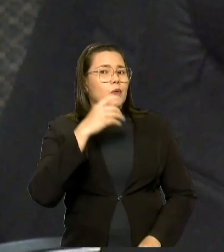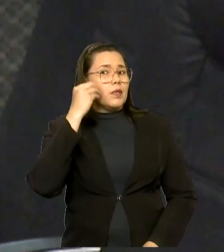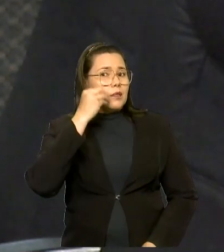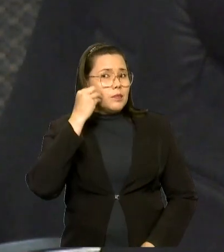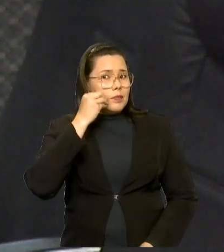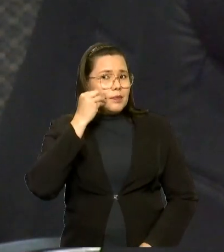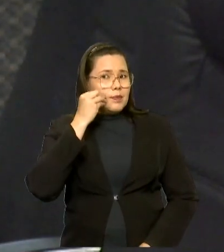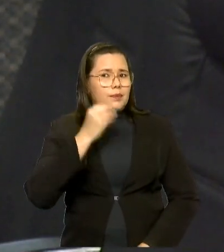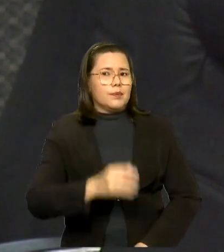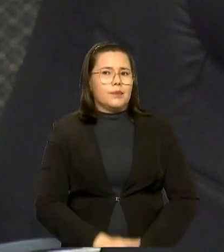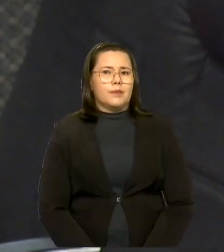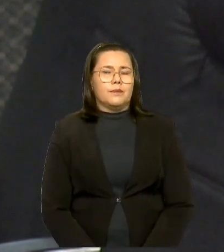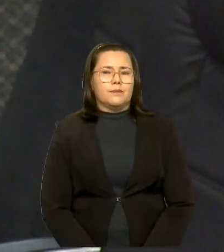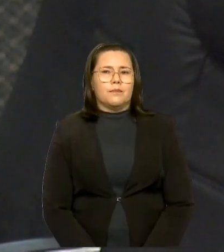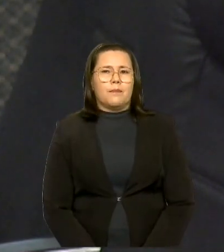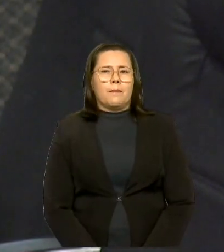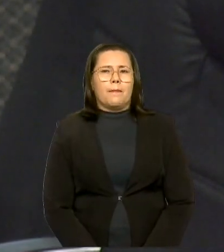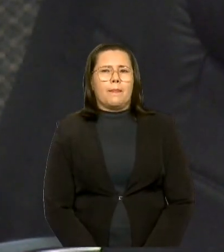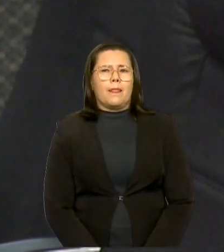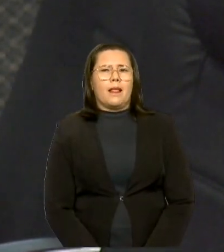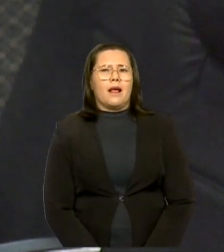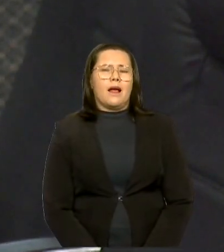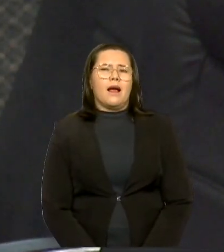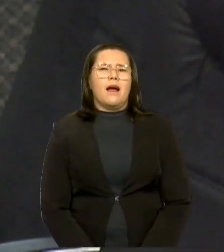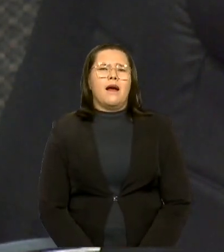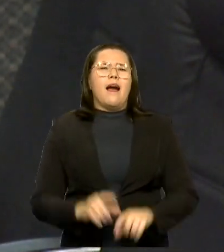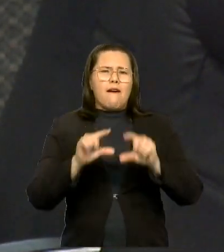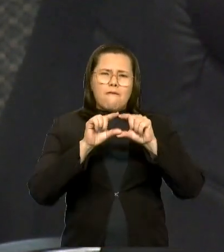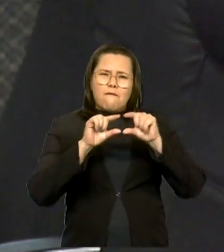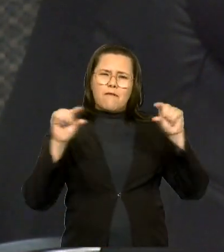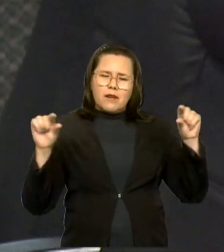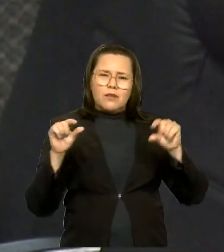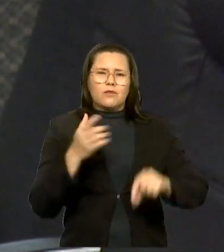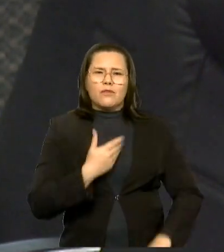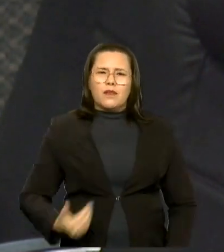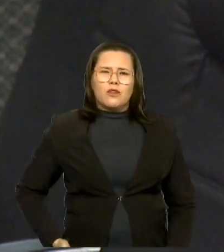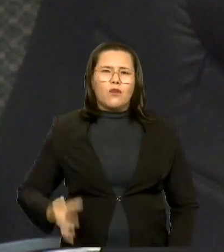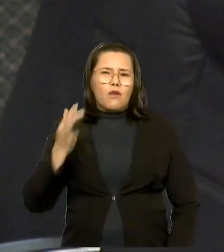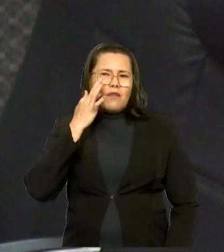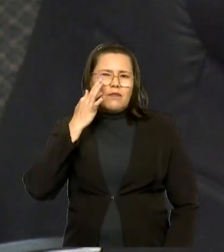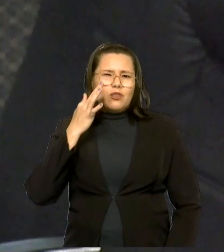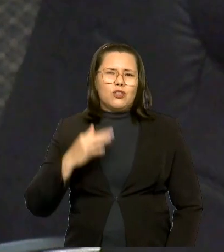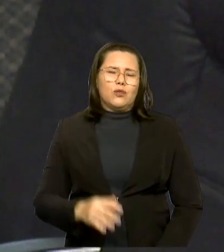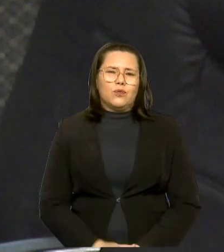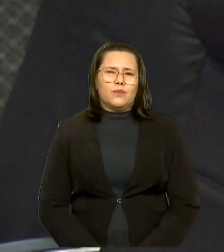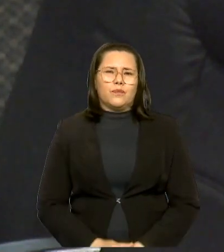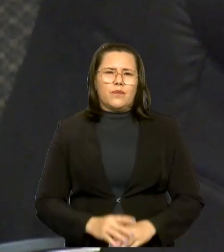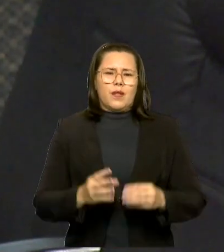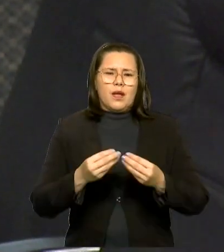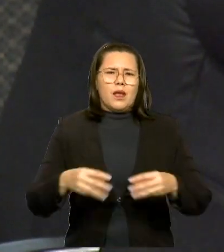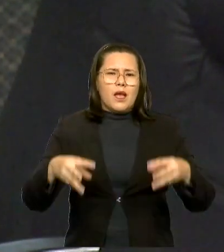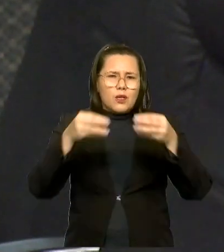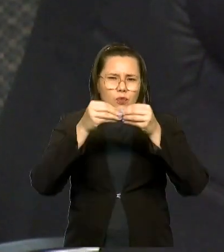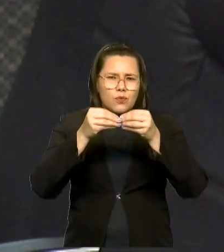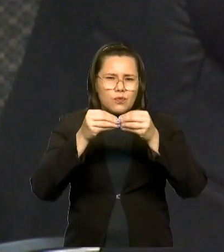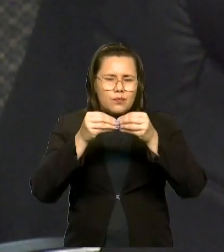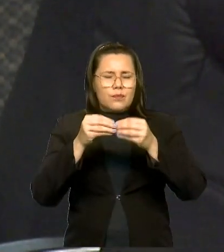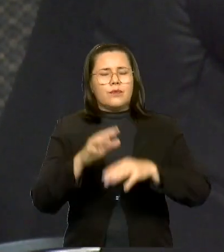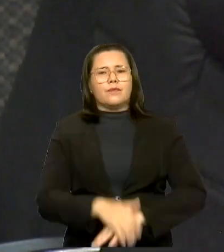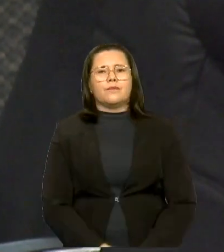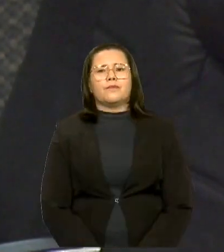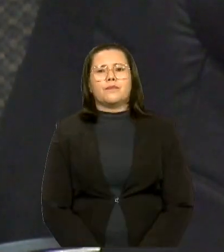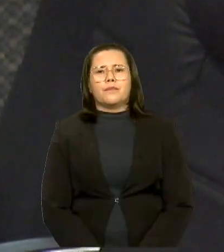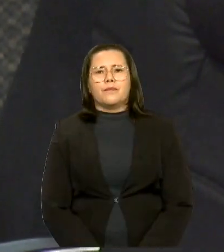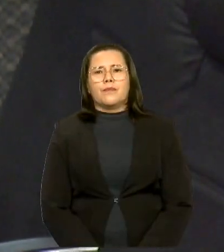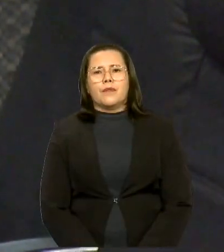ex-governador Flávio Dino, que resume muito isso. Quando ele nos pede, na tribuna do qual você fez um belíssimo discurso semana